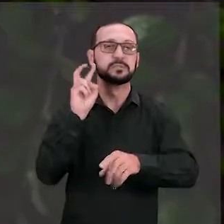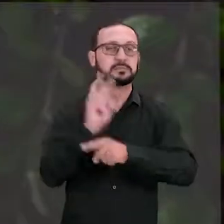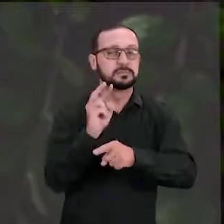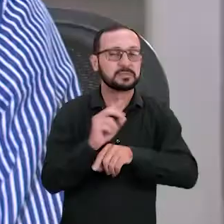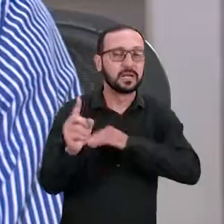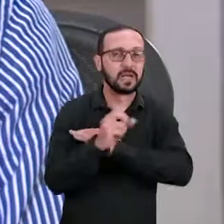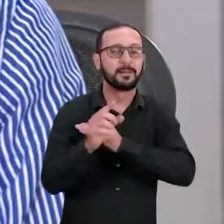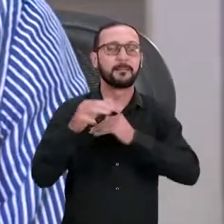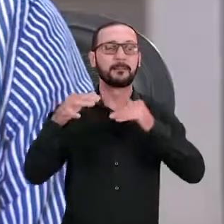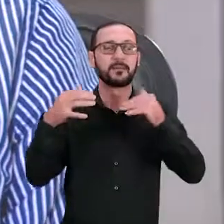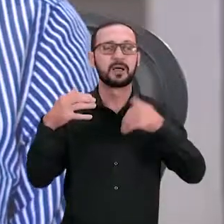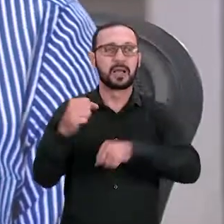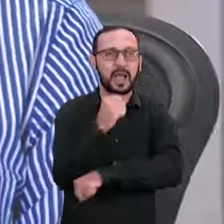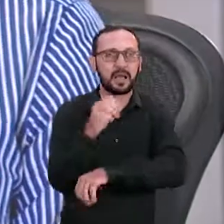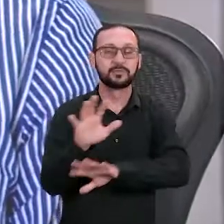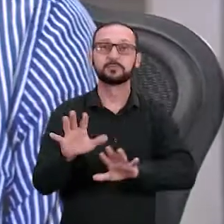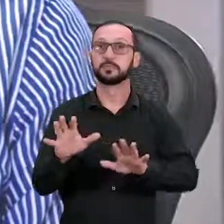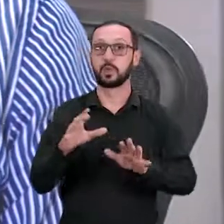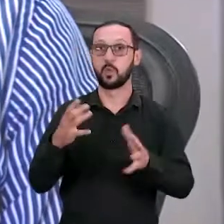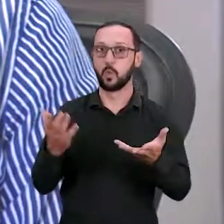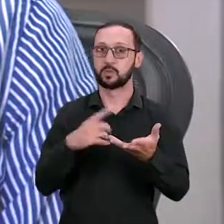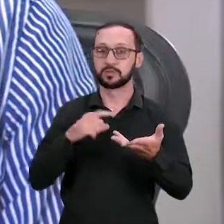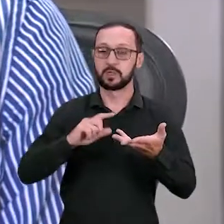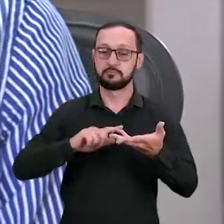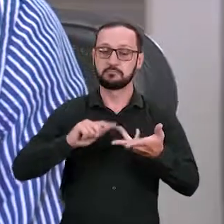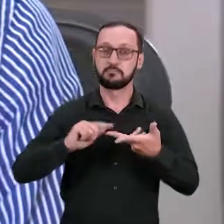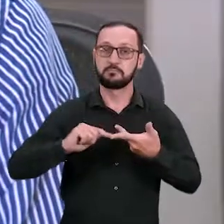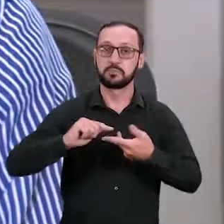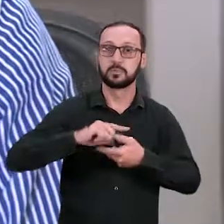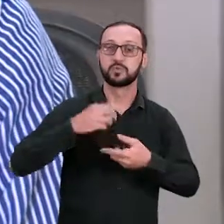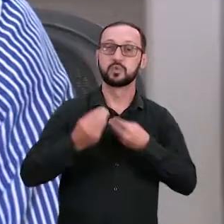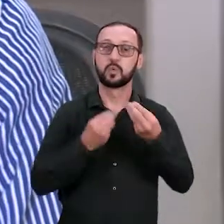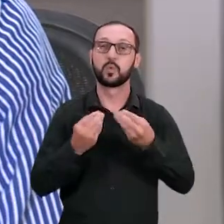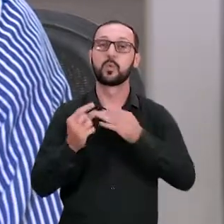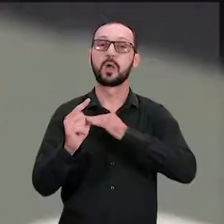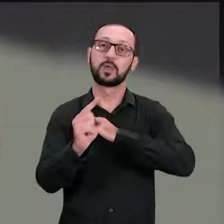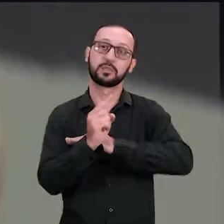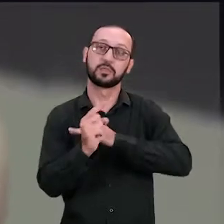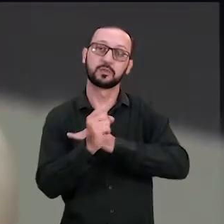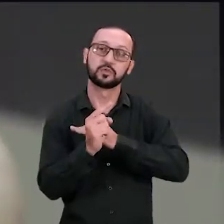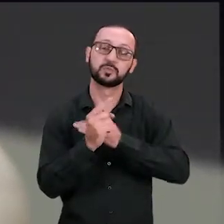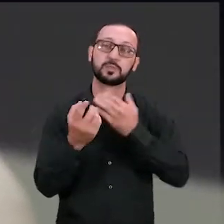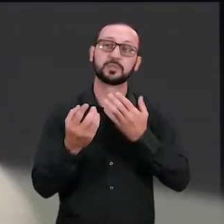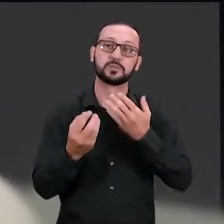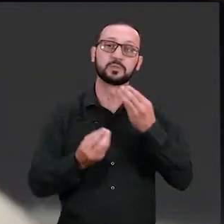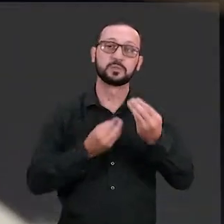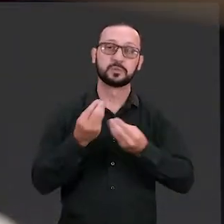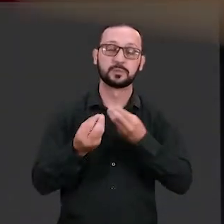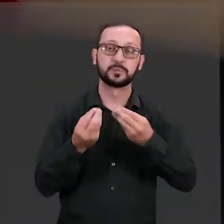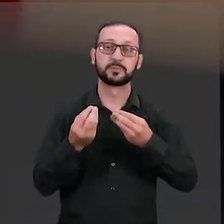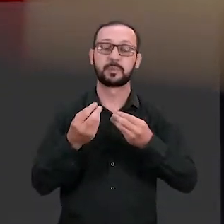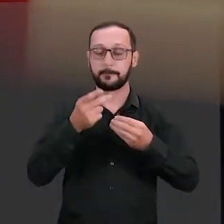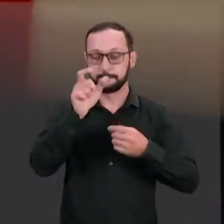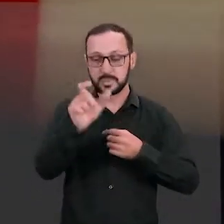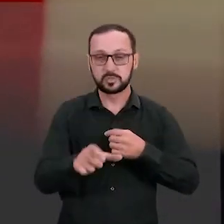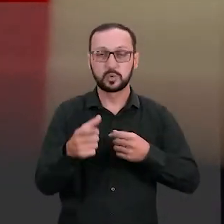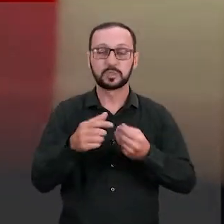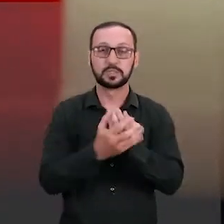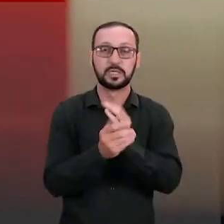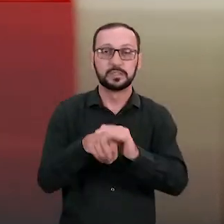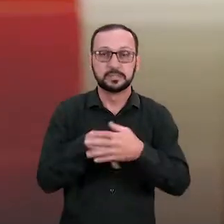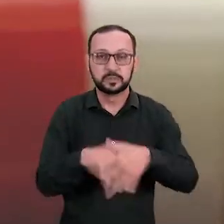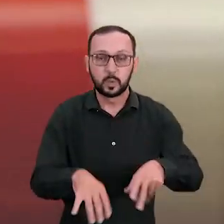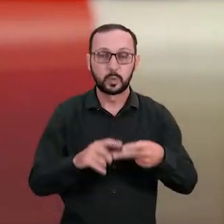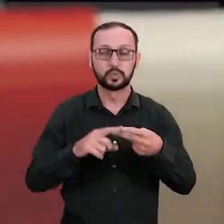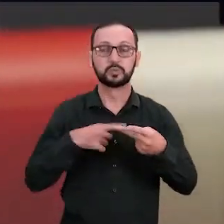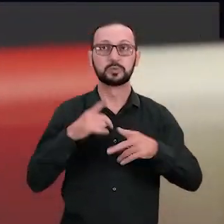tratamento? Atualmente existem inúmeras possibilidades terapêuticas para a gente abordar o tratamento de um quadro